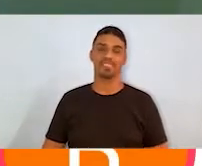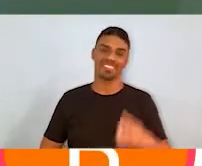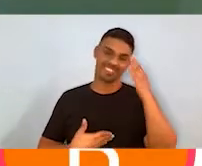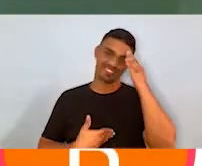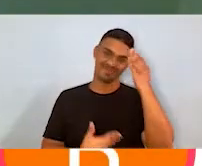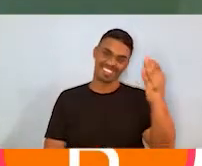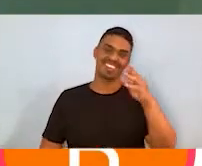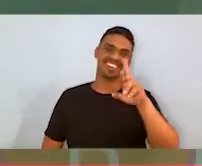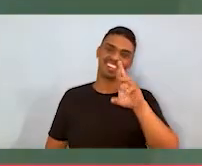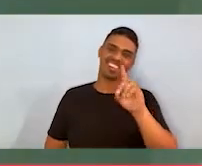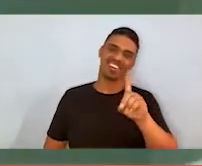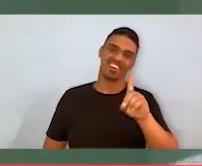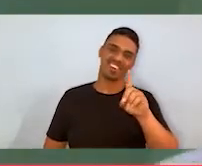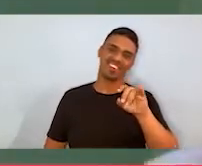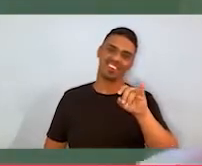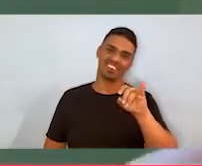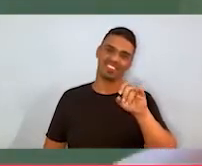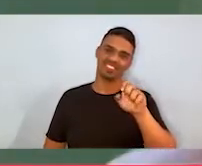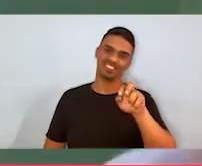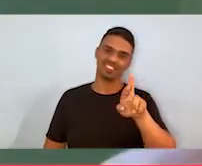Obrigado, Roger.